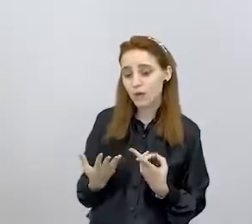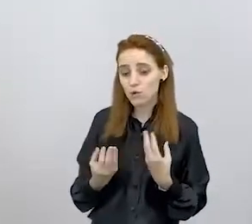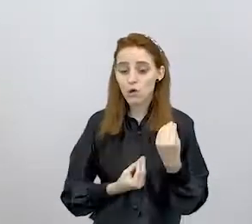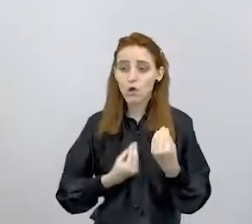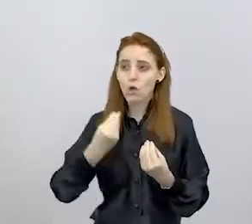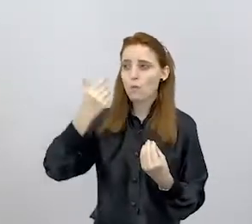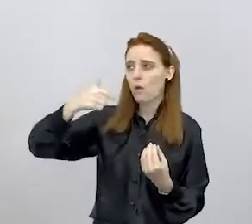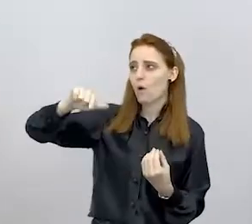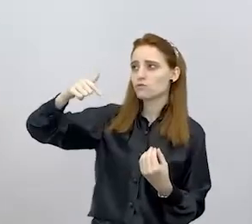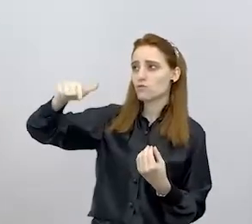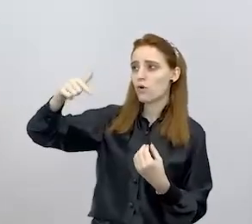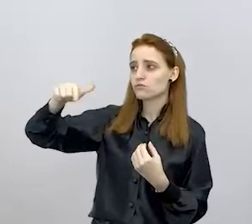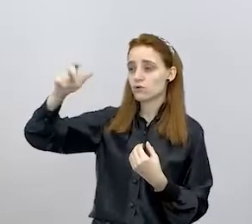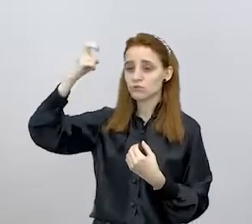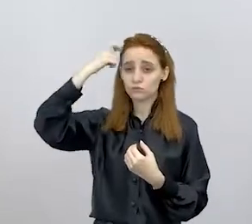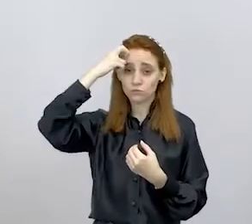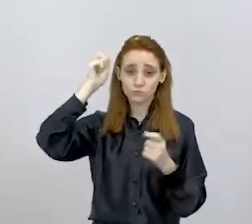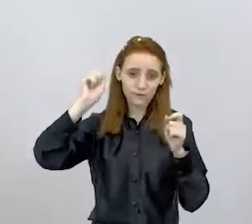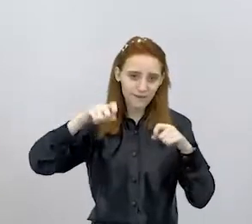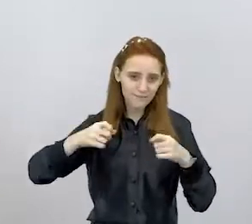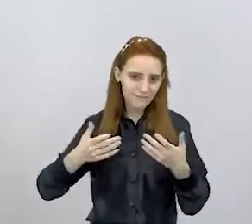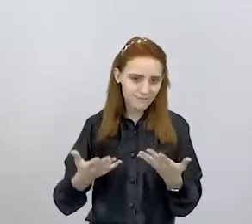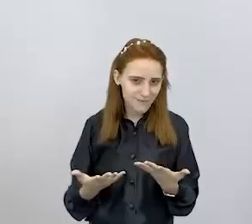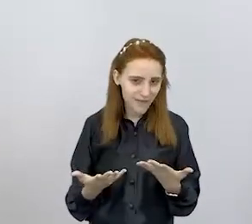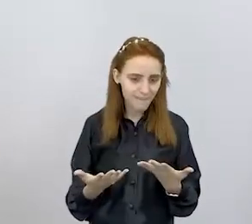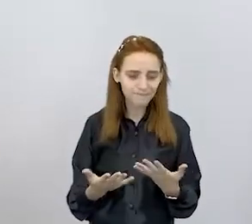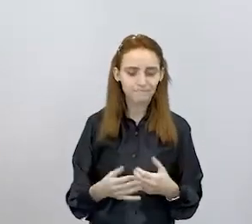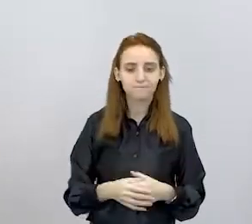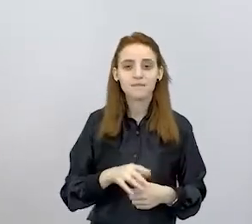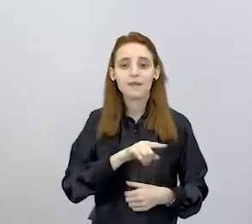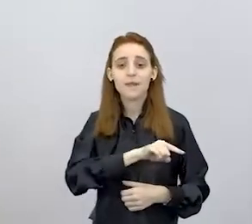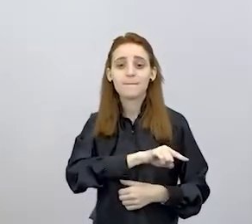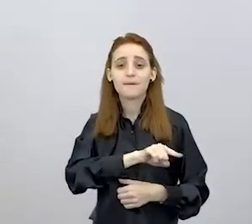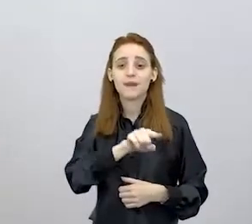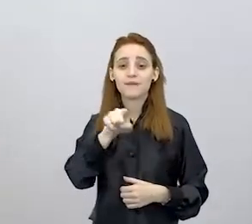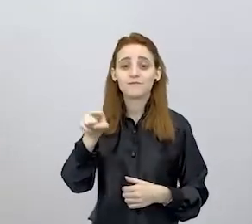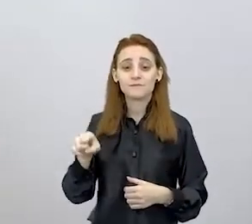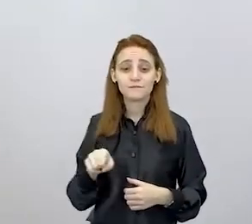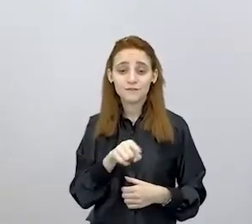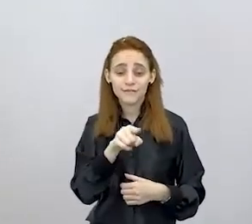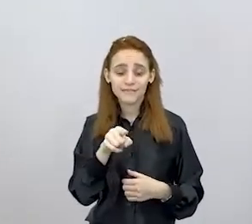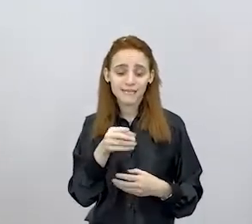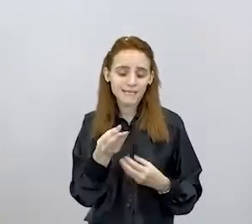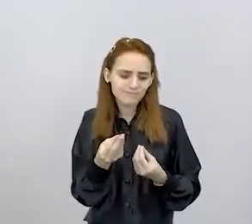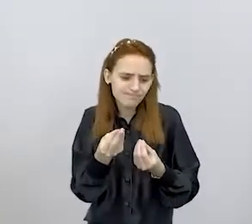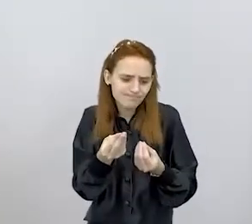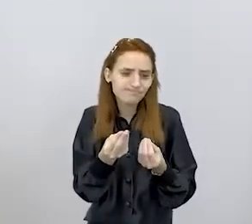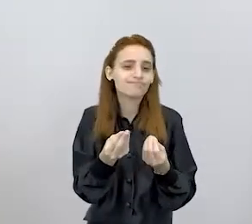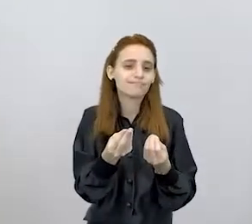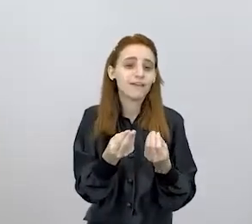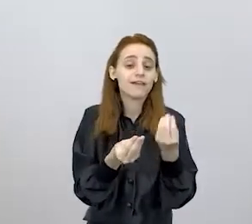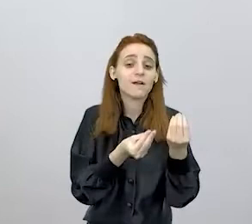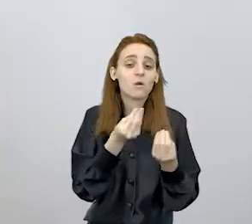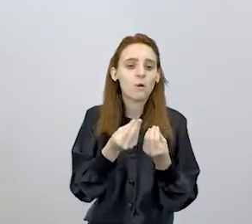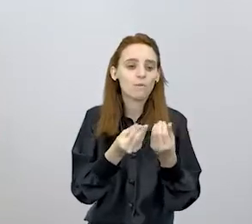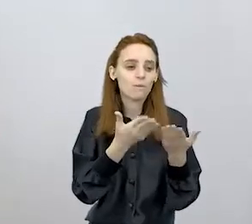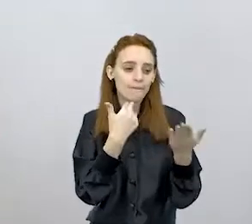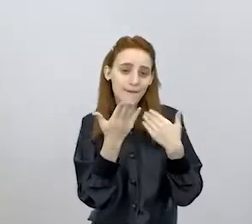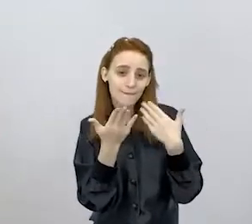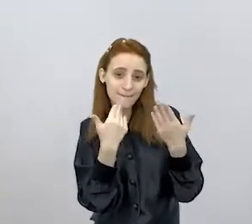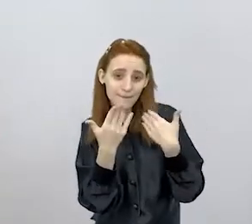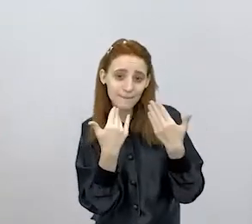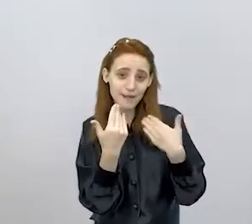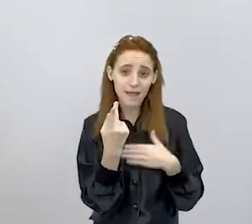culturas estão dentro. E permitimos que você... Permitimos não. Nós fomentamos a você esse debate. Olha, e a sua realidade, a